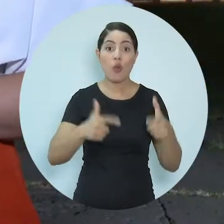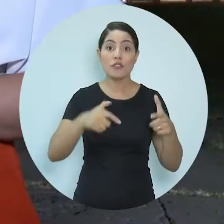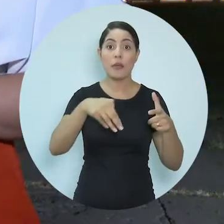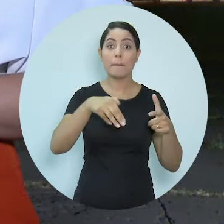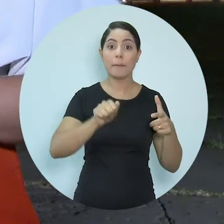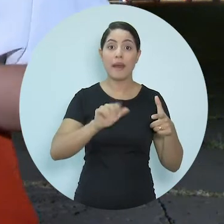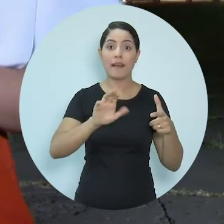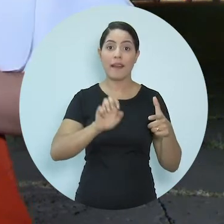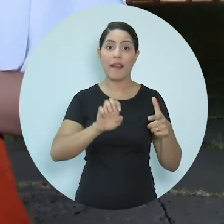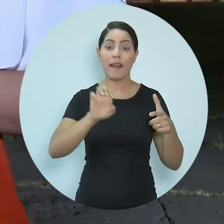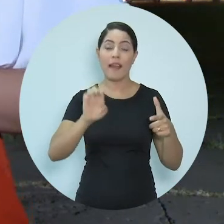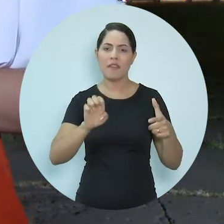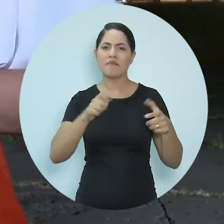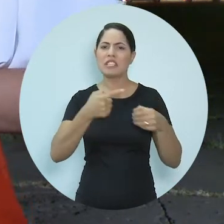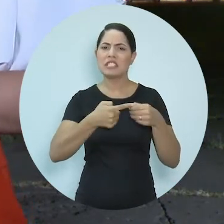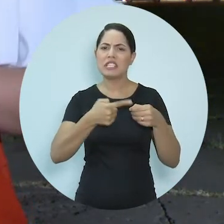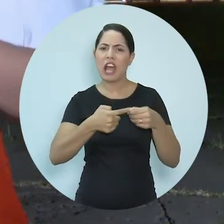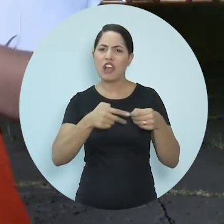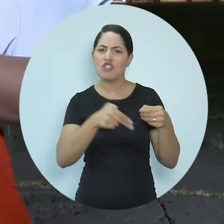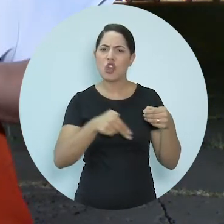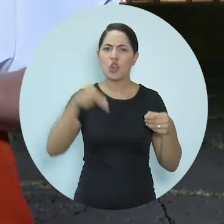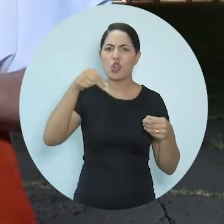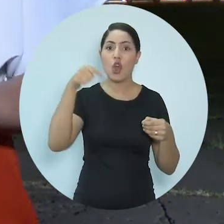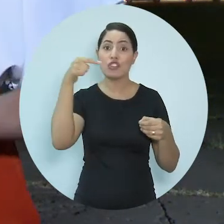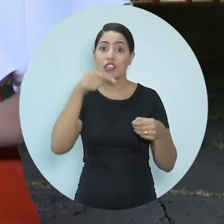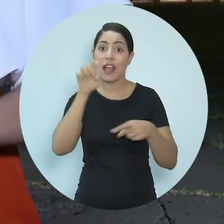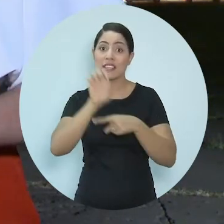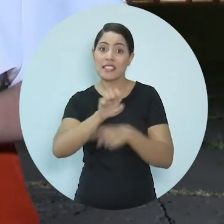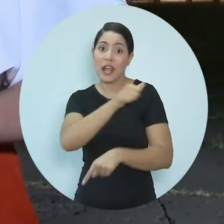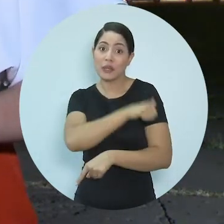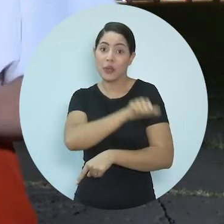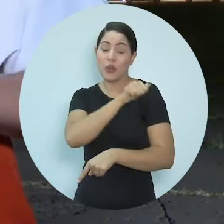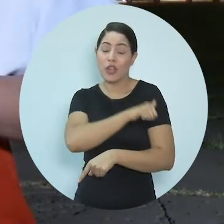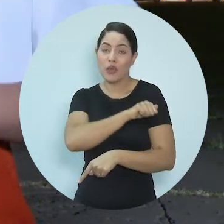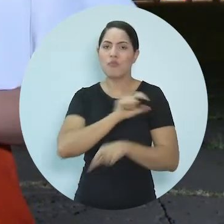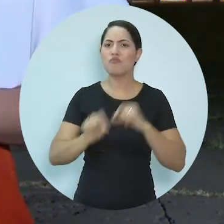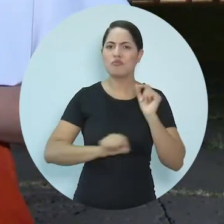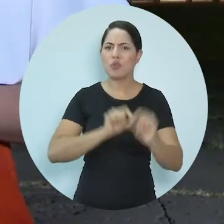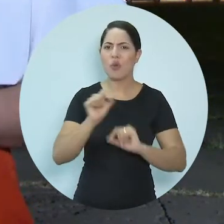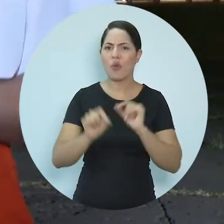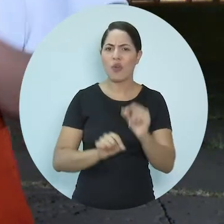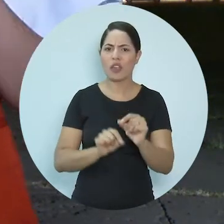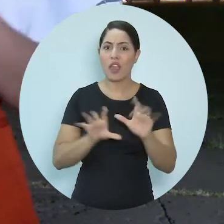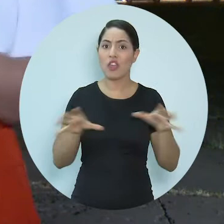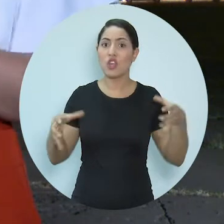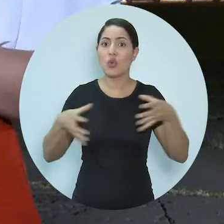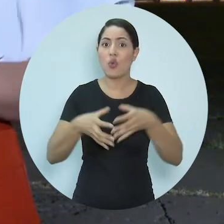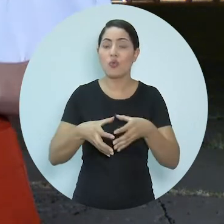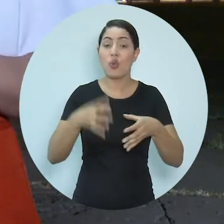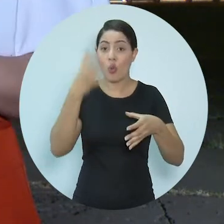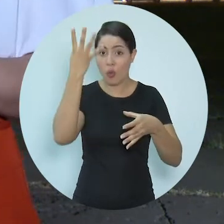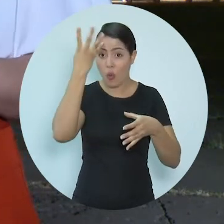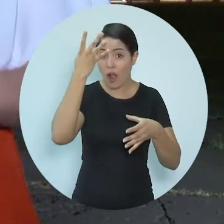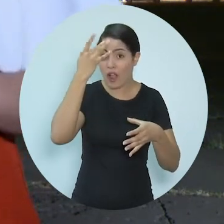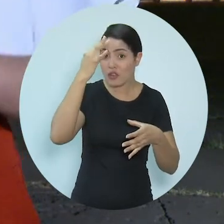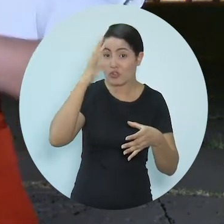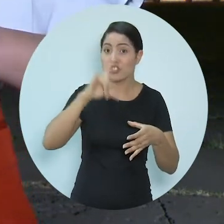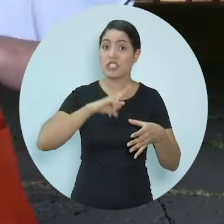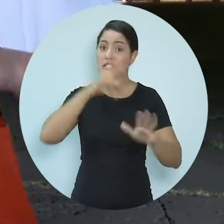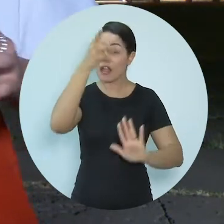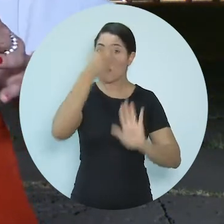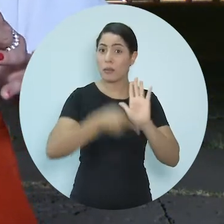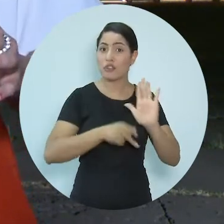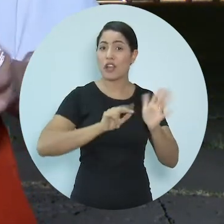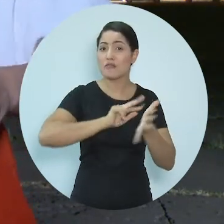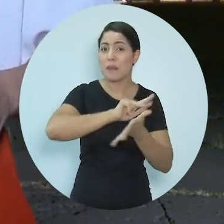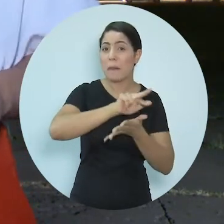Aconteceu em Macaé, norte do Rio de Janeiro, o segundo colégio de presidentes de subseções. Em 4 dias de encontro,